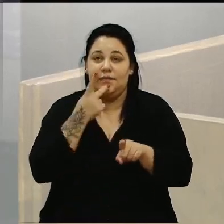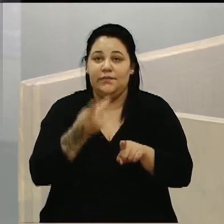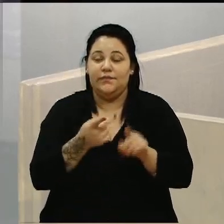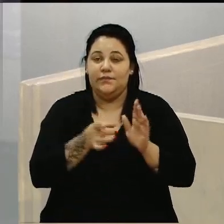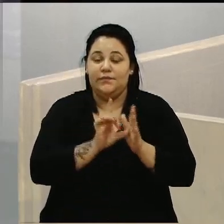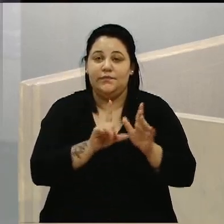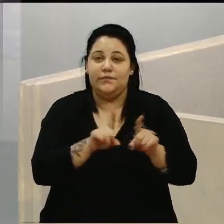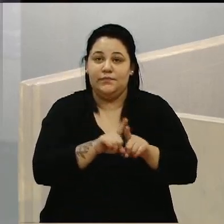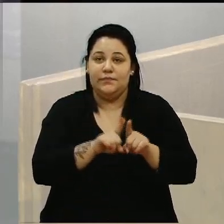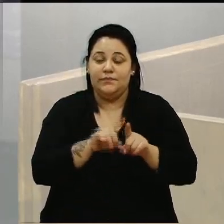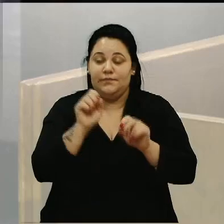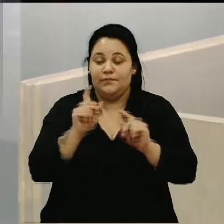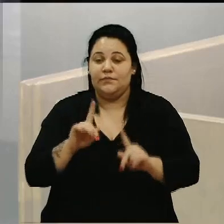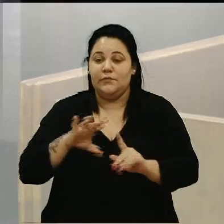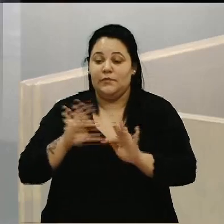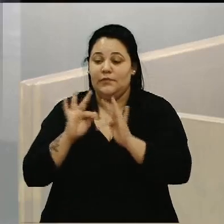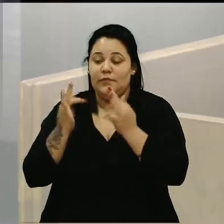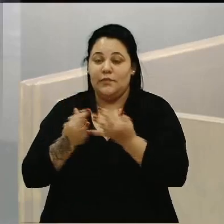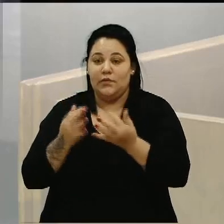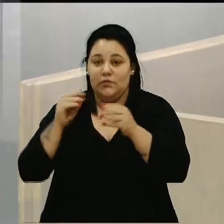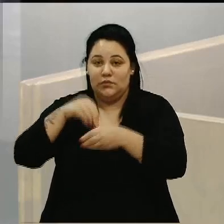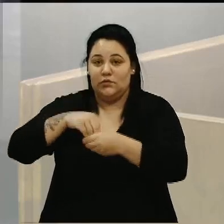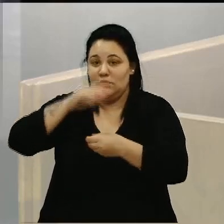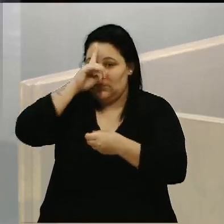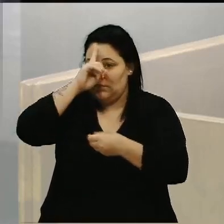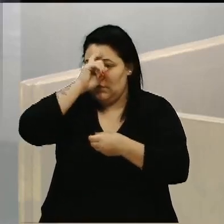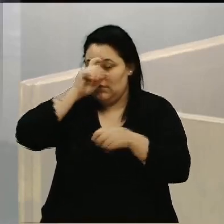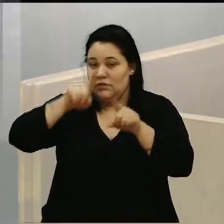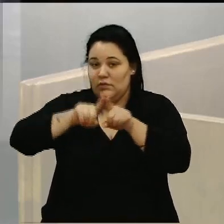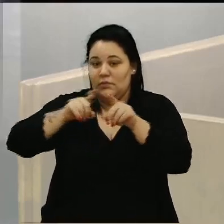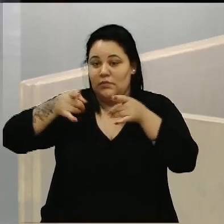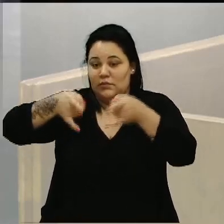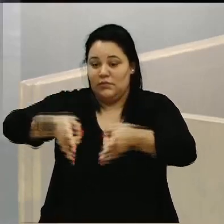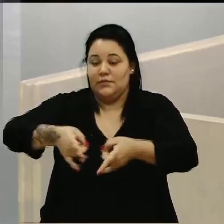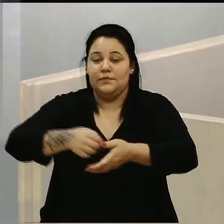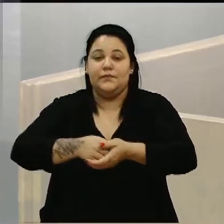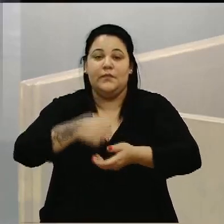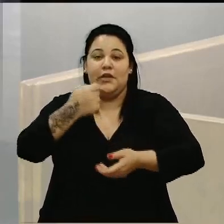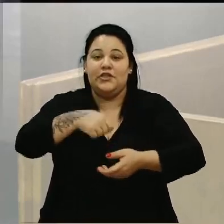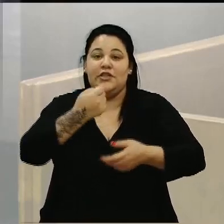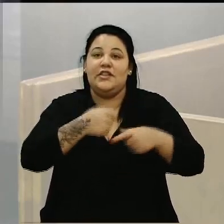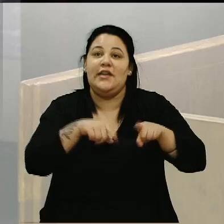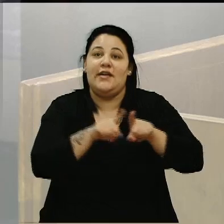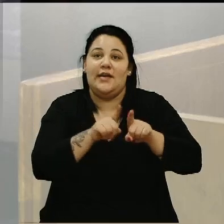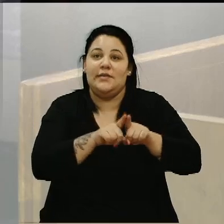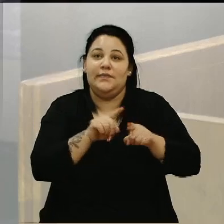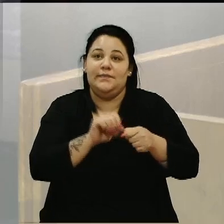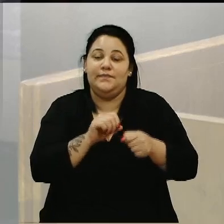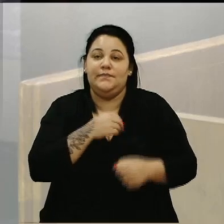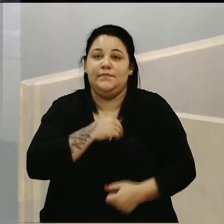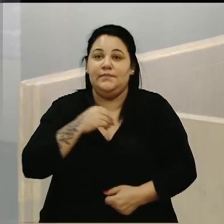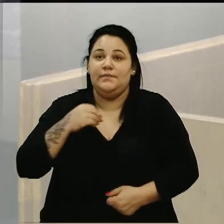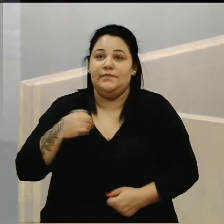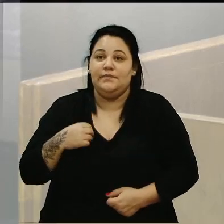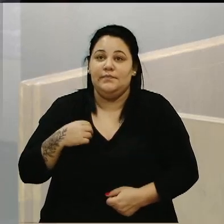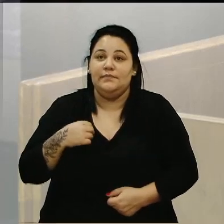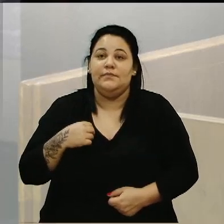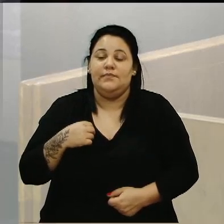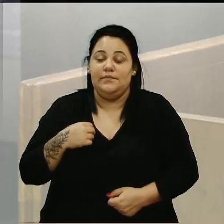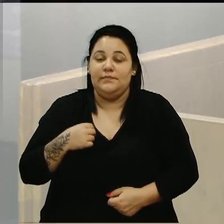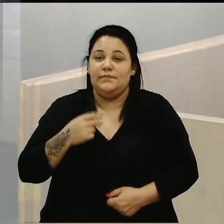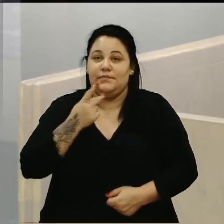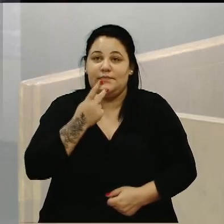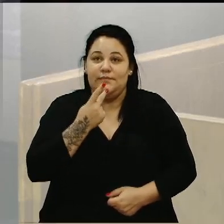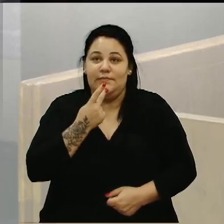quem tem um parente acamado, quem tem alguém que precisa fazer um exame, dizer que vai ter que esperar 2,